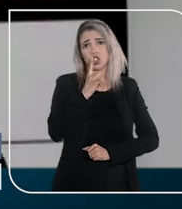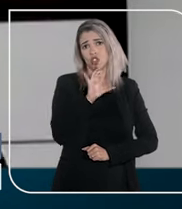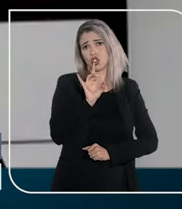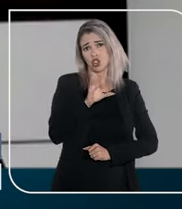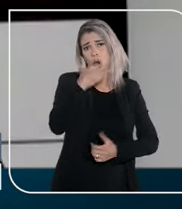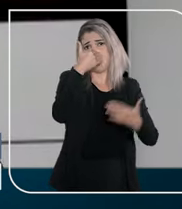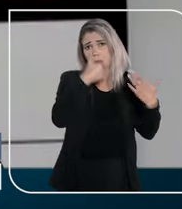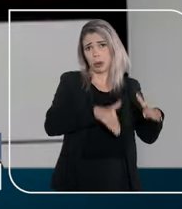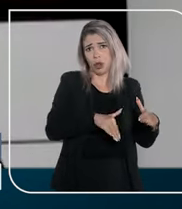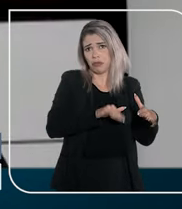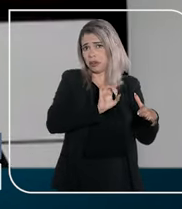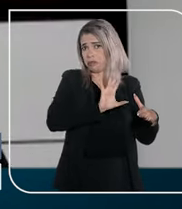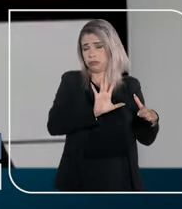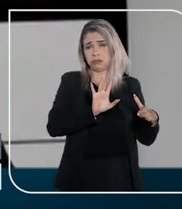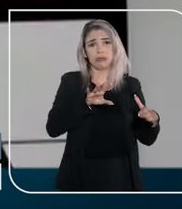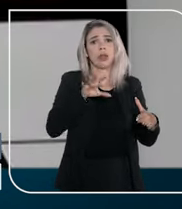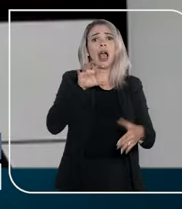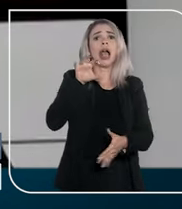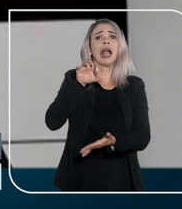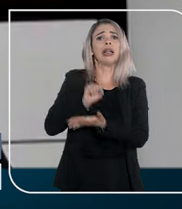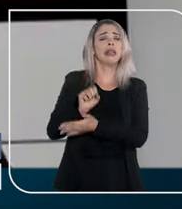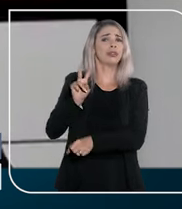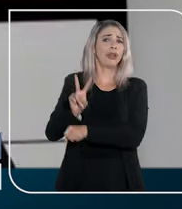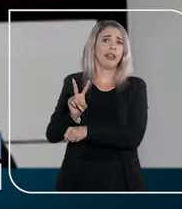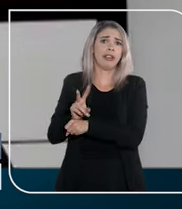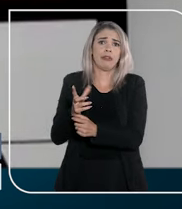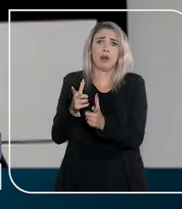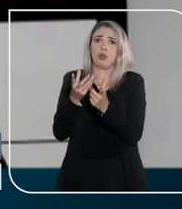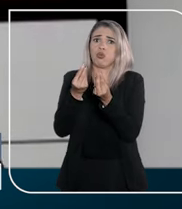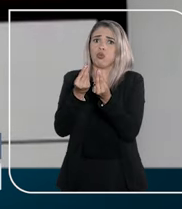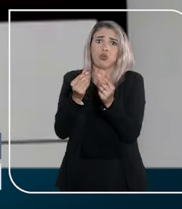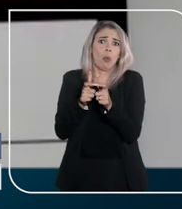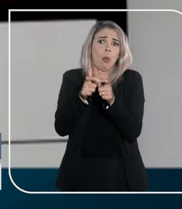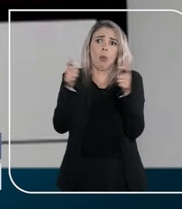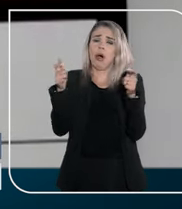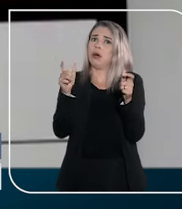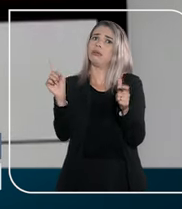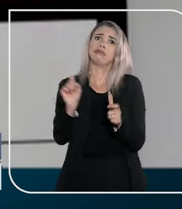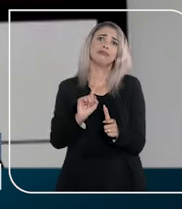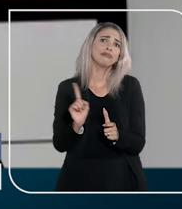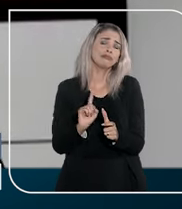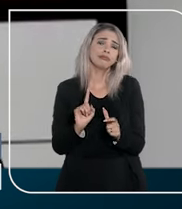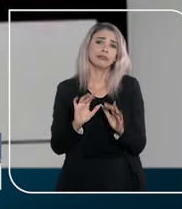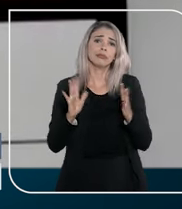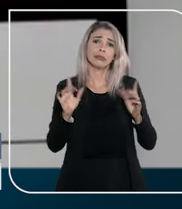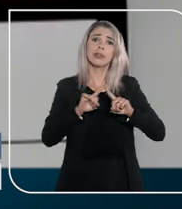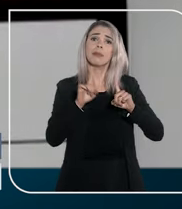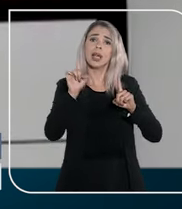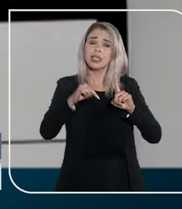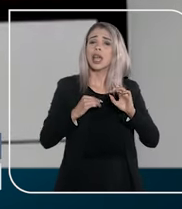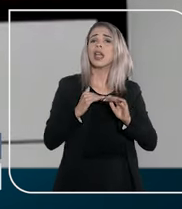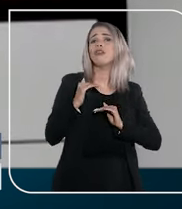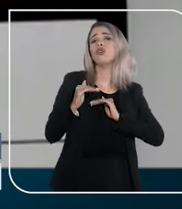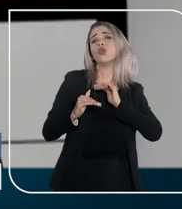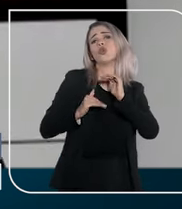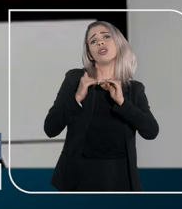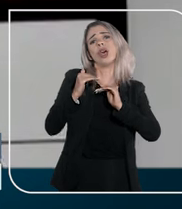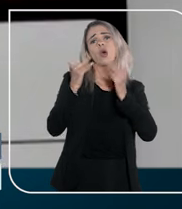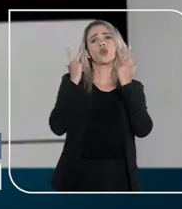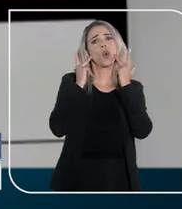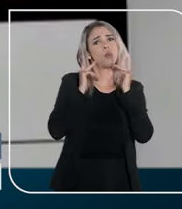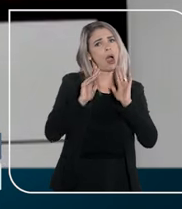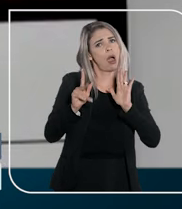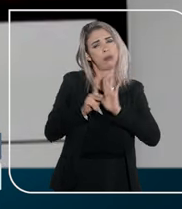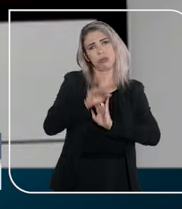nem faria sentido eu ter um cadastro em reserva absurdo. Mas, como eu disse aqui, isso é a evolução do direito. O próprio